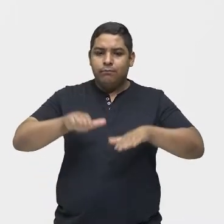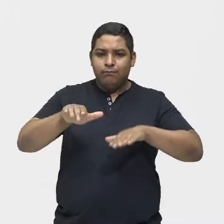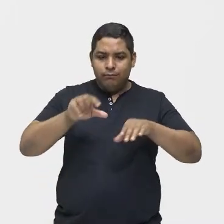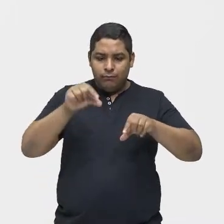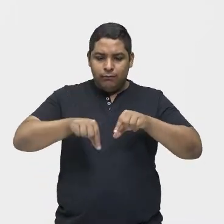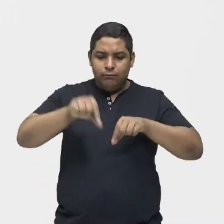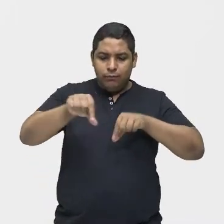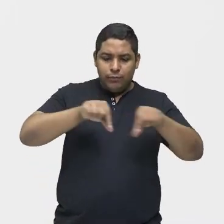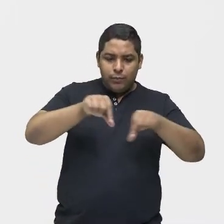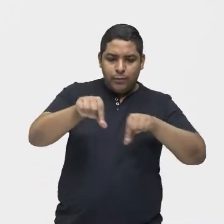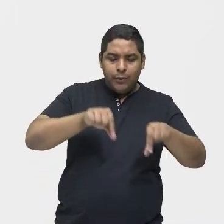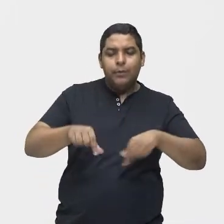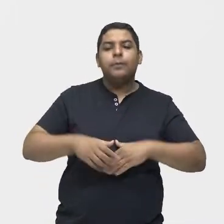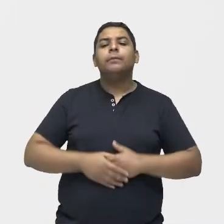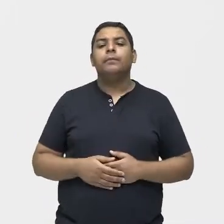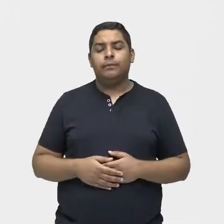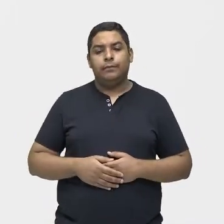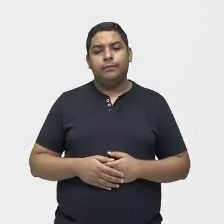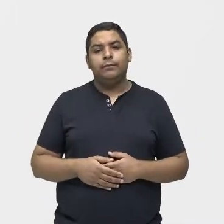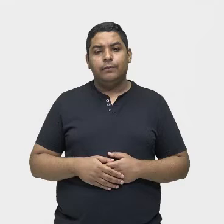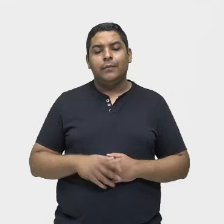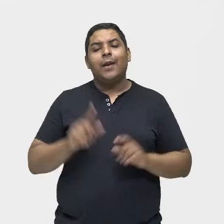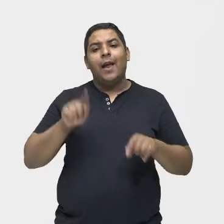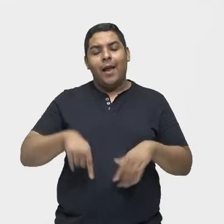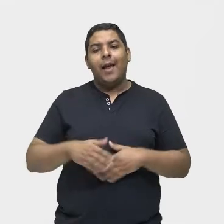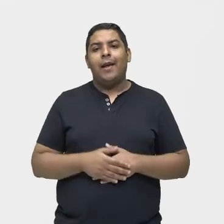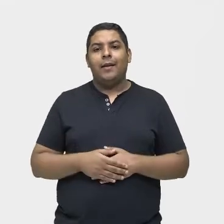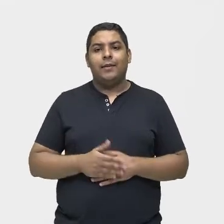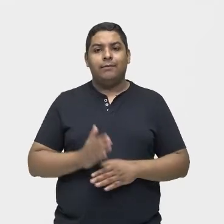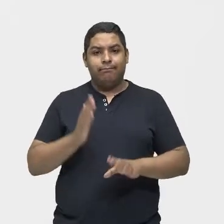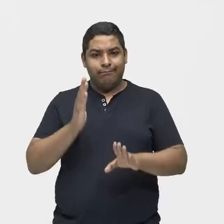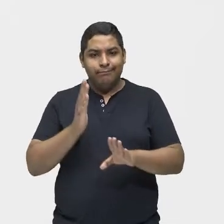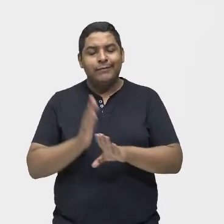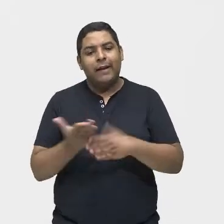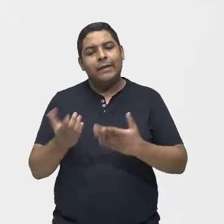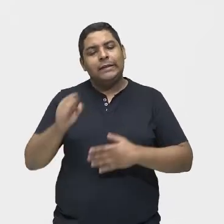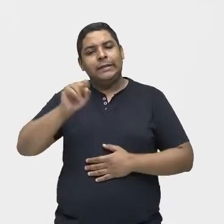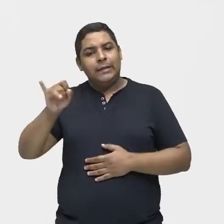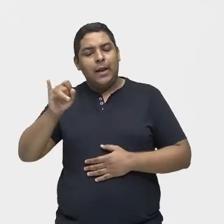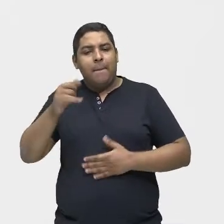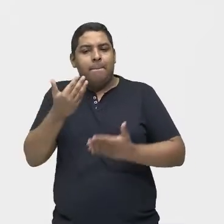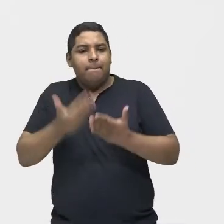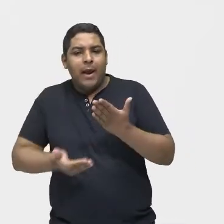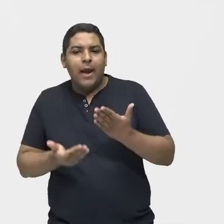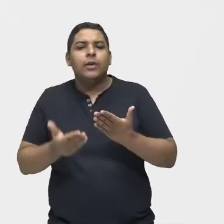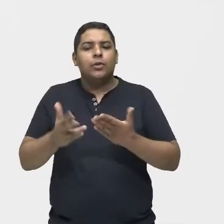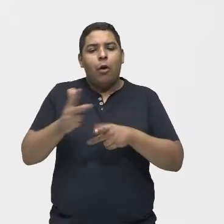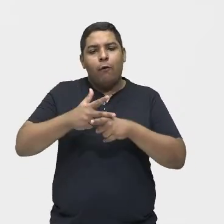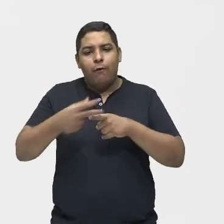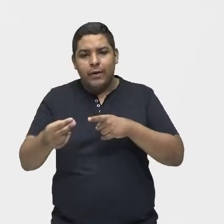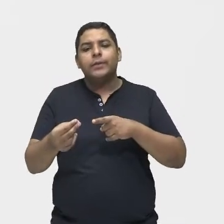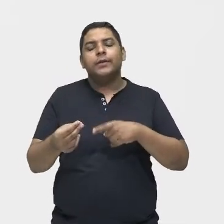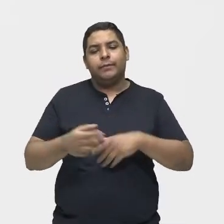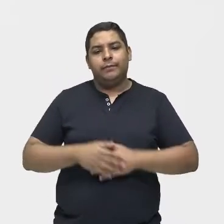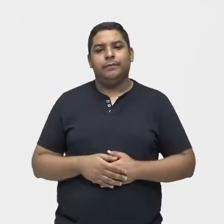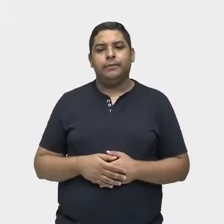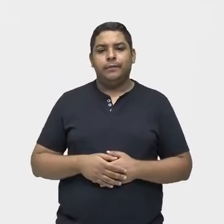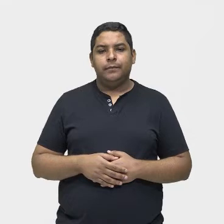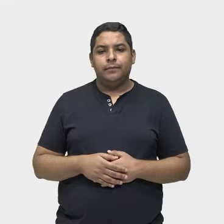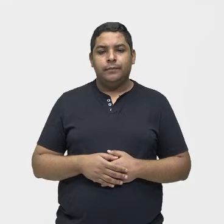Então, quais são os tipos de aberturas que existem no xadrez? São sequências de movimentos iniciais do jogo